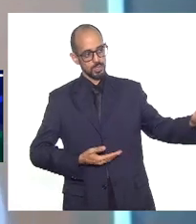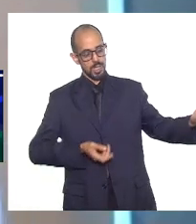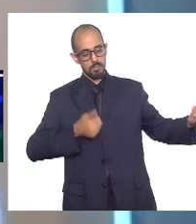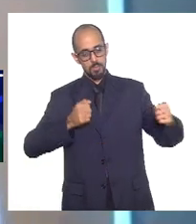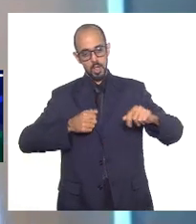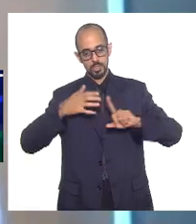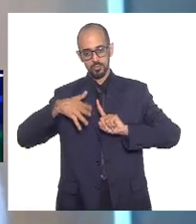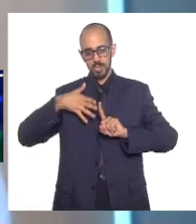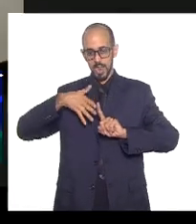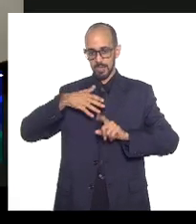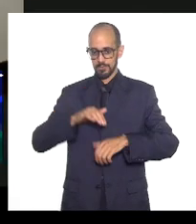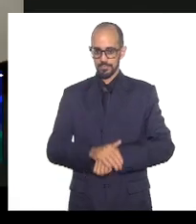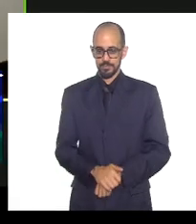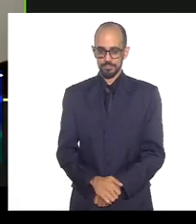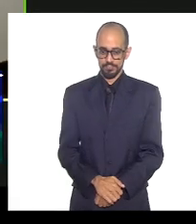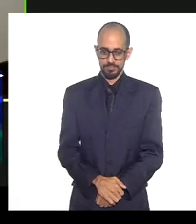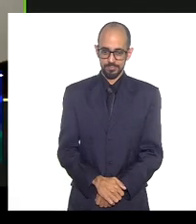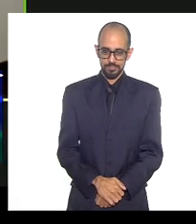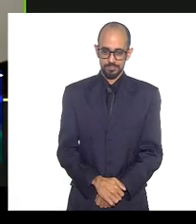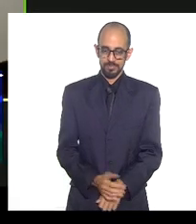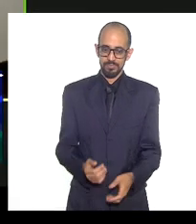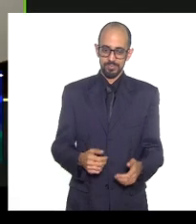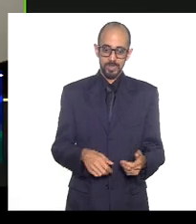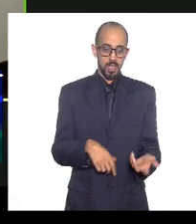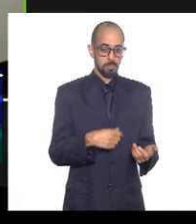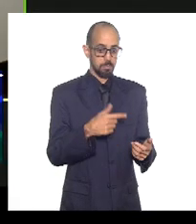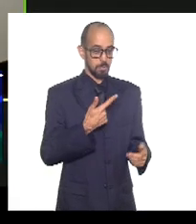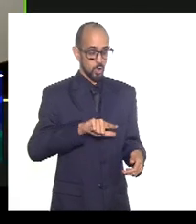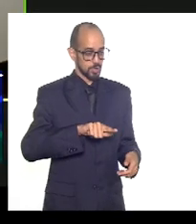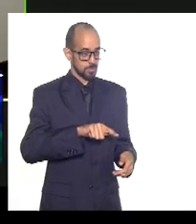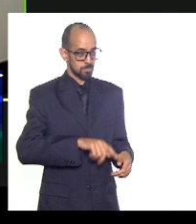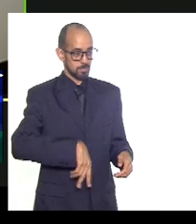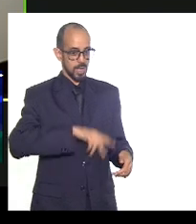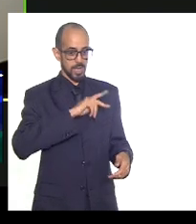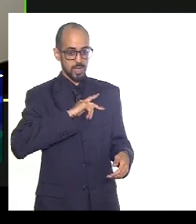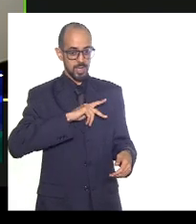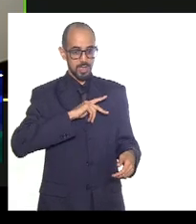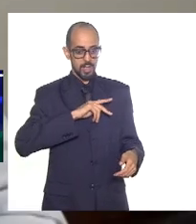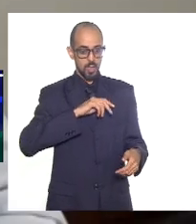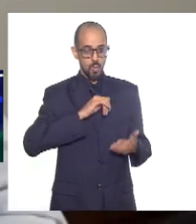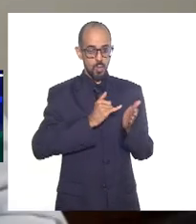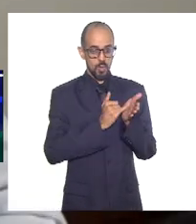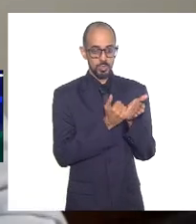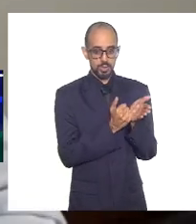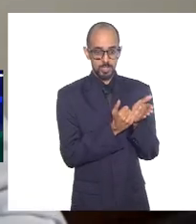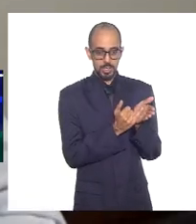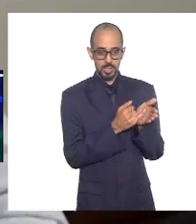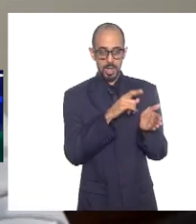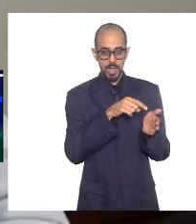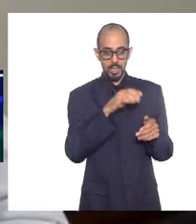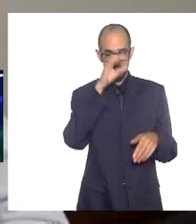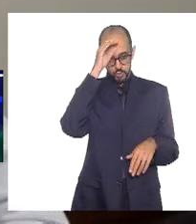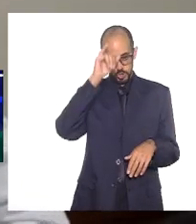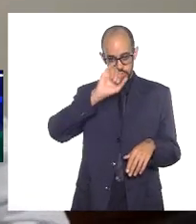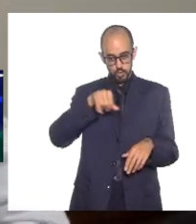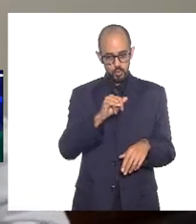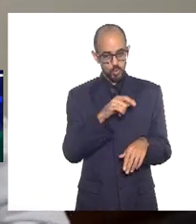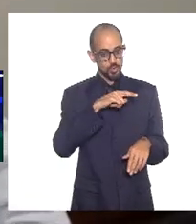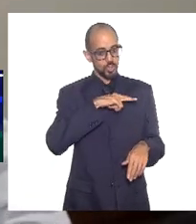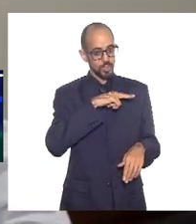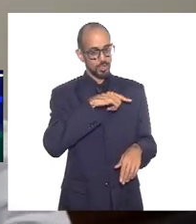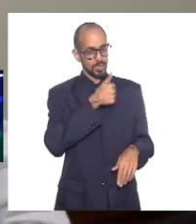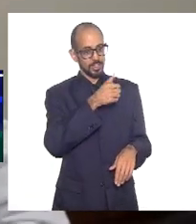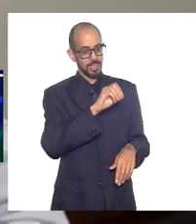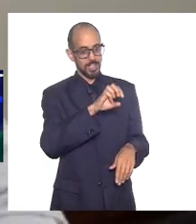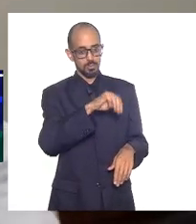fazer o uso. A senhora inscrita é a ilustre deputada Tia Ju, Vossa Excelência dispõe de 10 minutos, de acordo com o tempo